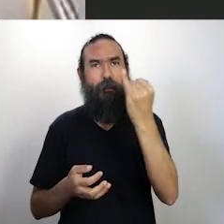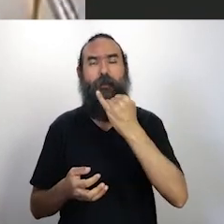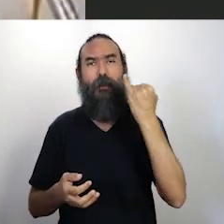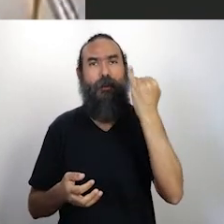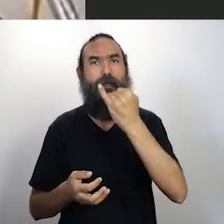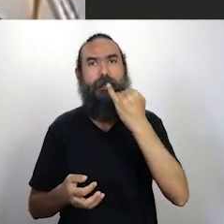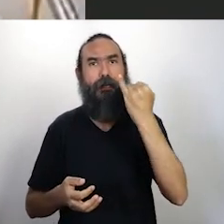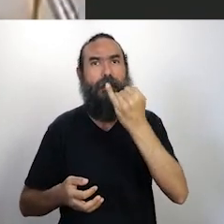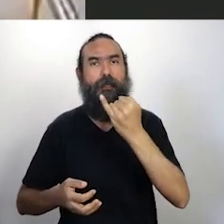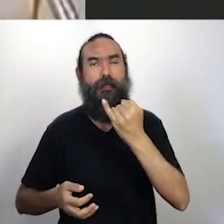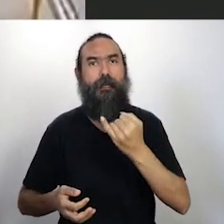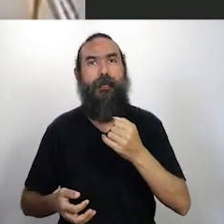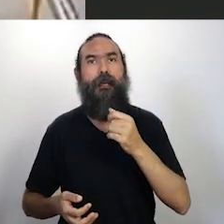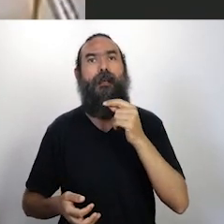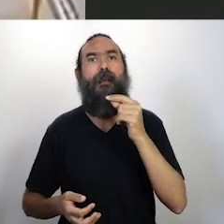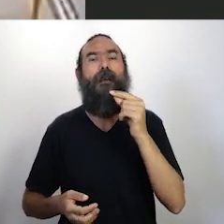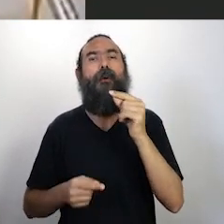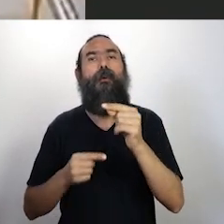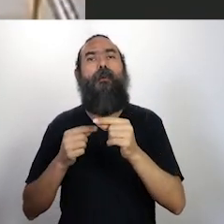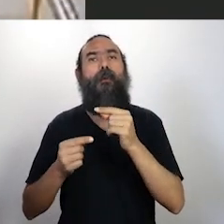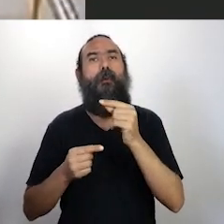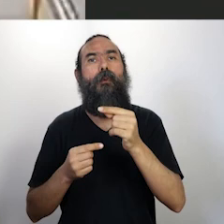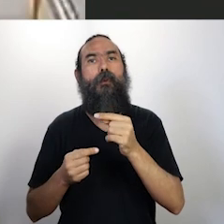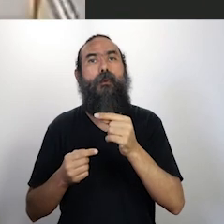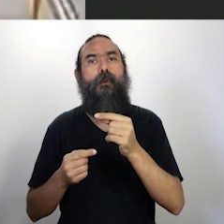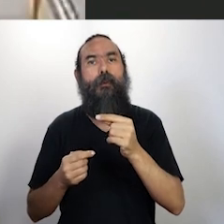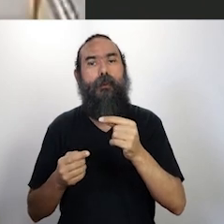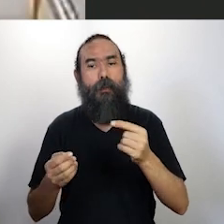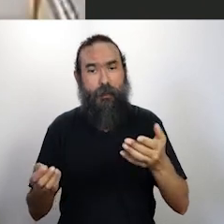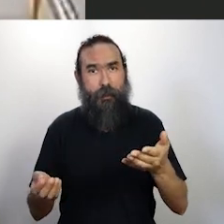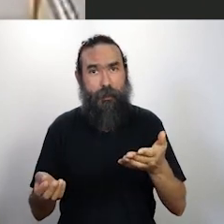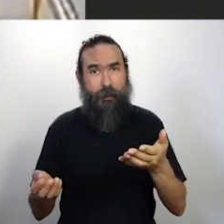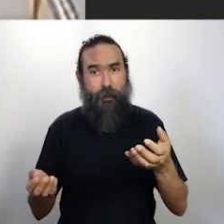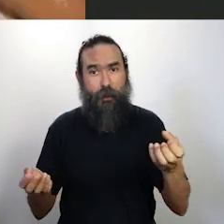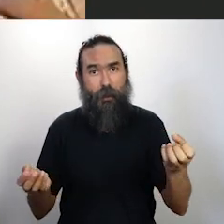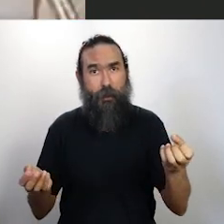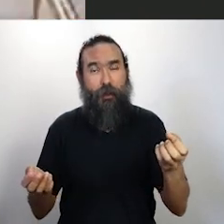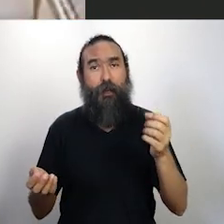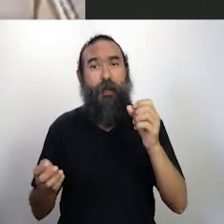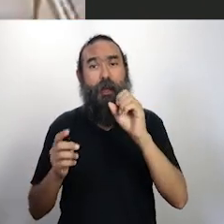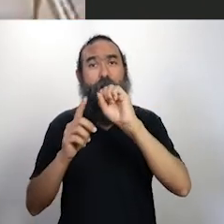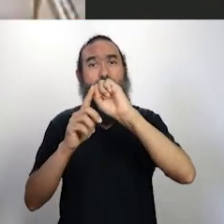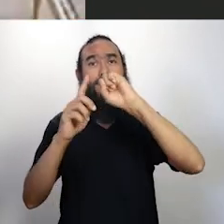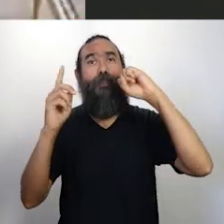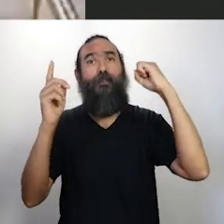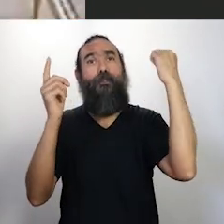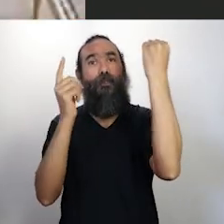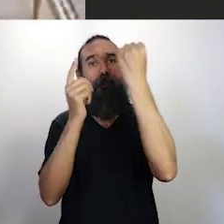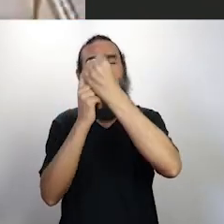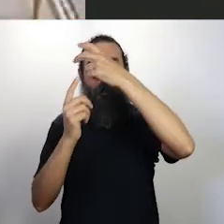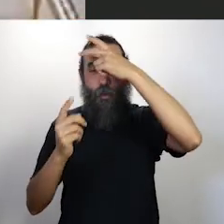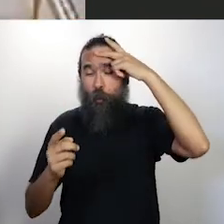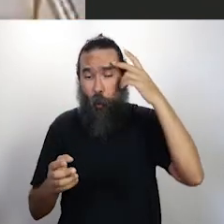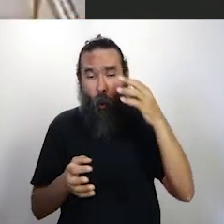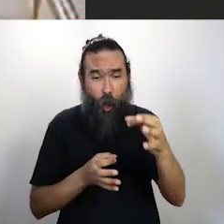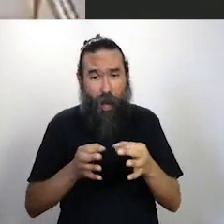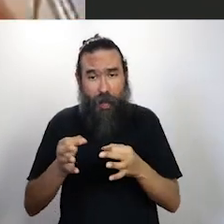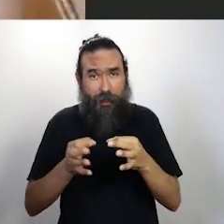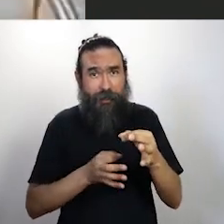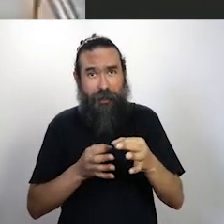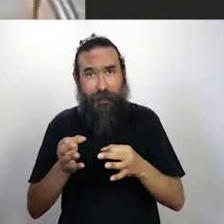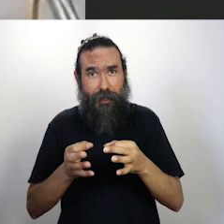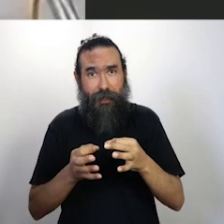antes que é muito importante que é sobre esse marco regulatório das organizações da sociedade civil e